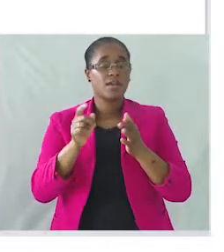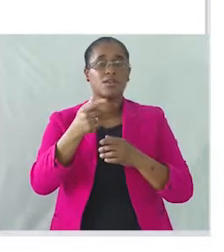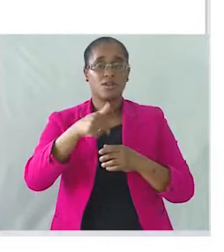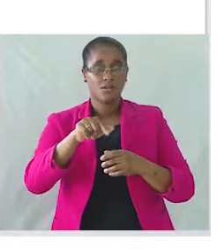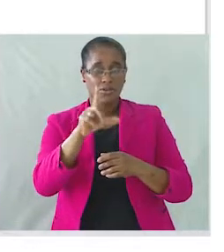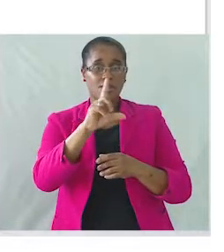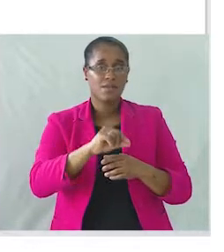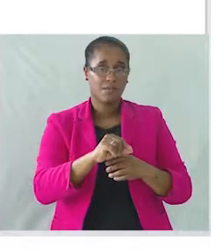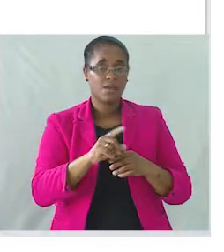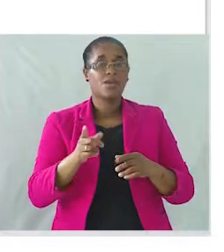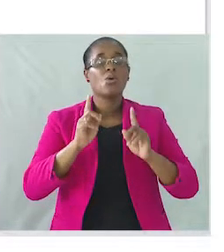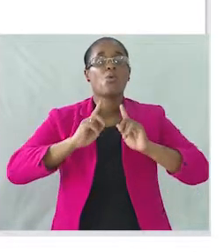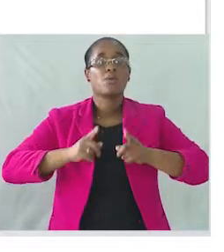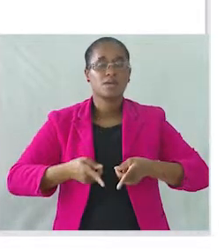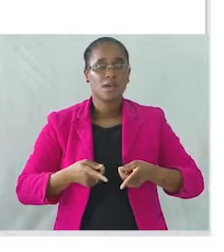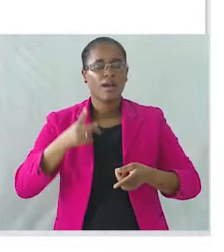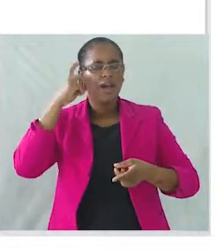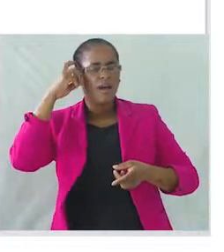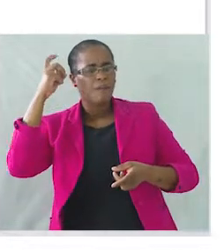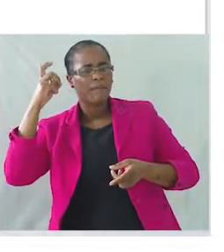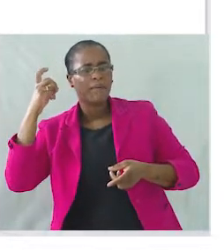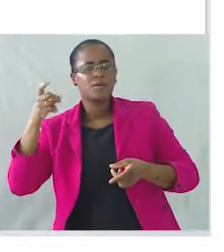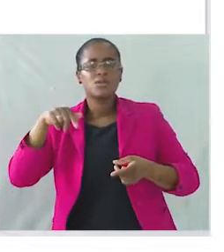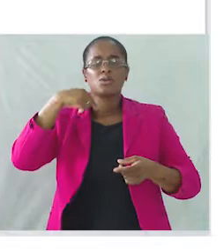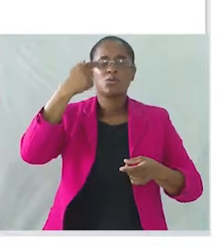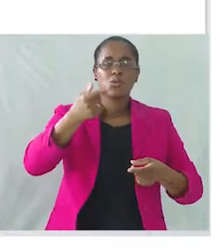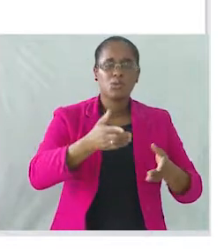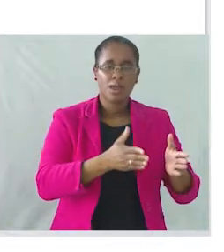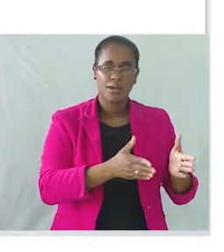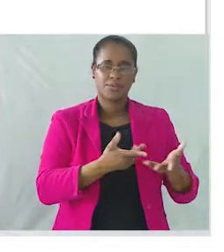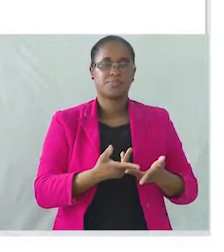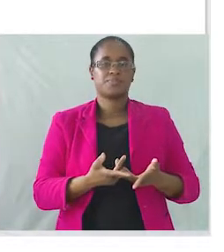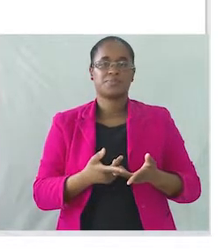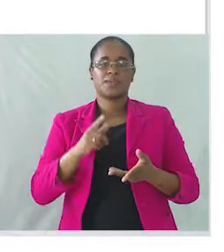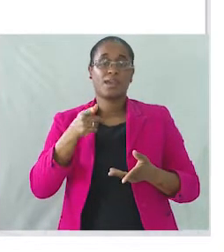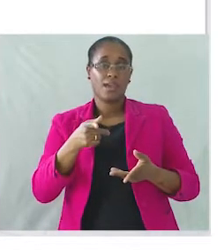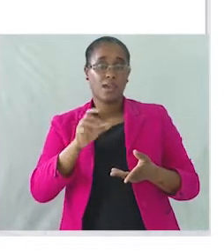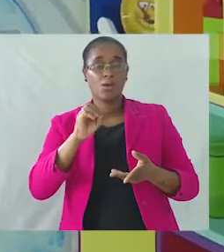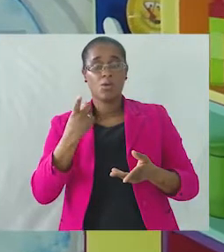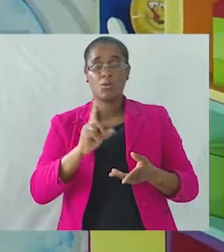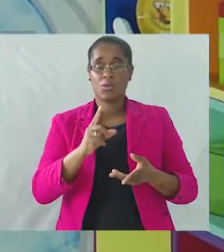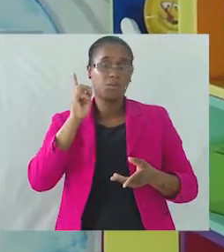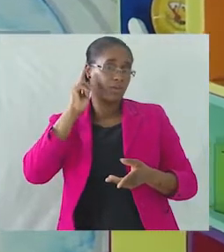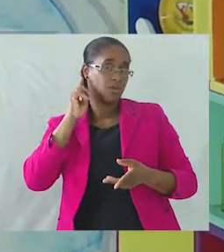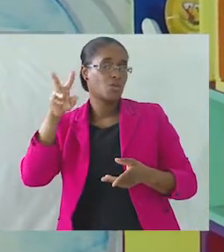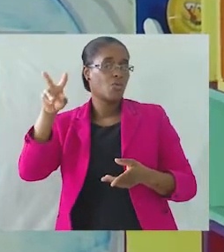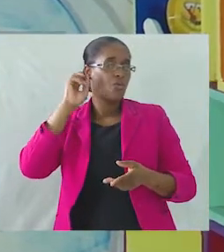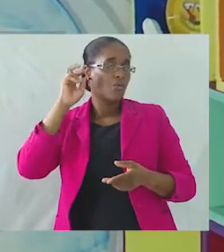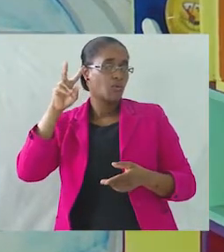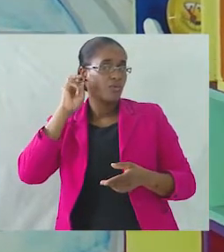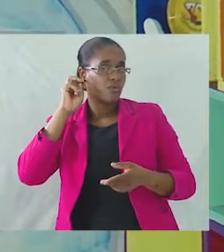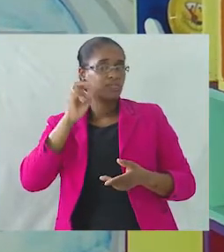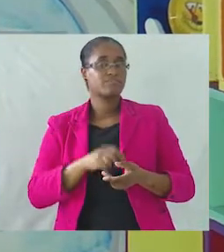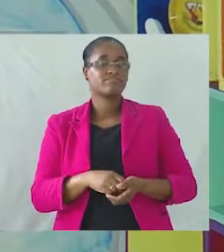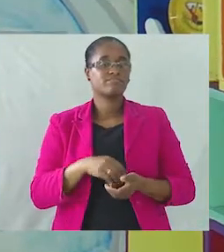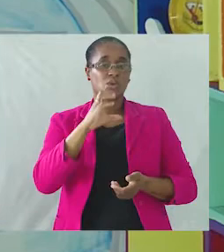também comecemos a pensar no outro lado. Portanto, é ou não é importante ouvir os contos a